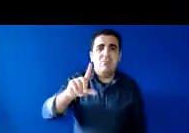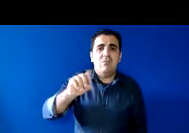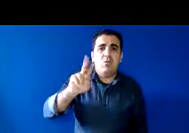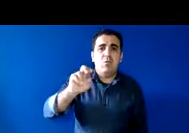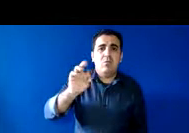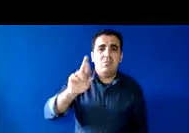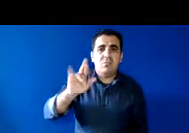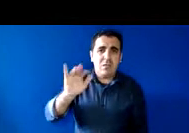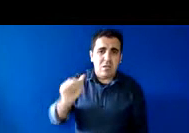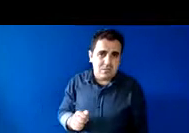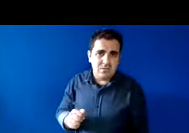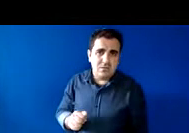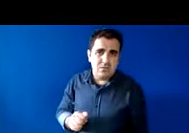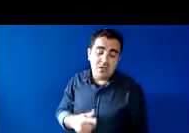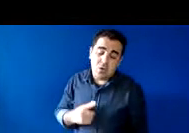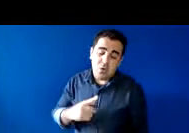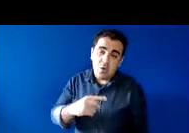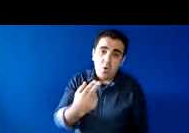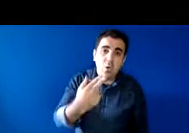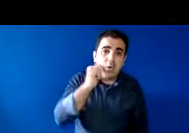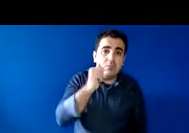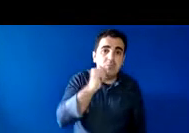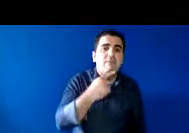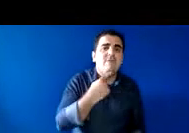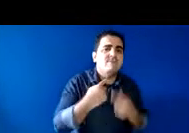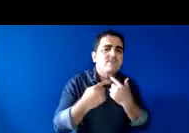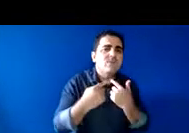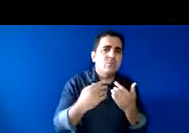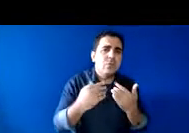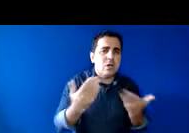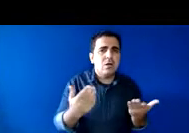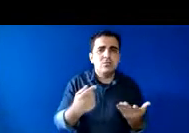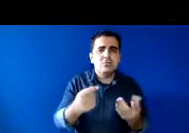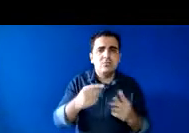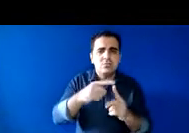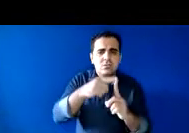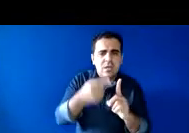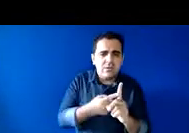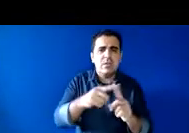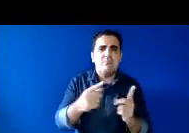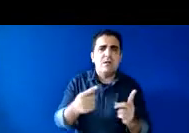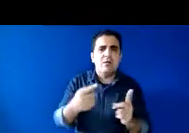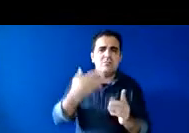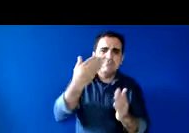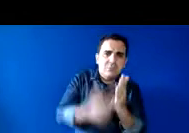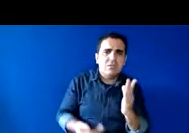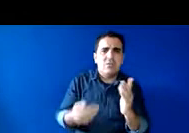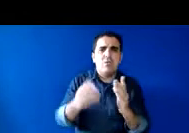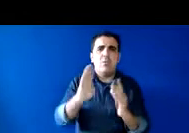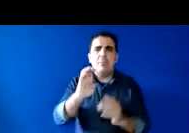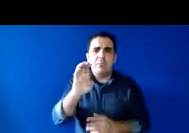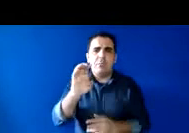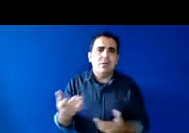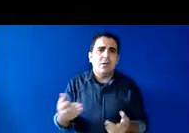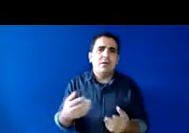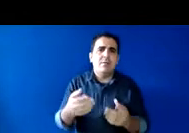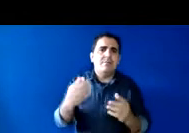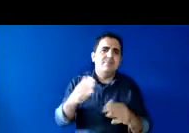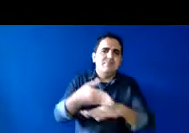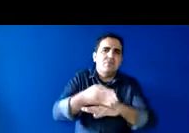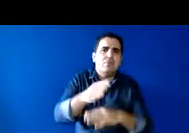então desejavam a gravidez e essa gravidez não foi para frente por algum problema e estão ali por um abortamento.